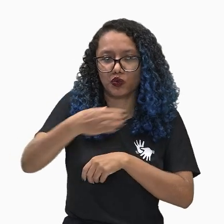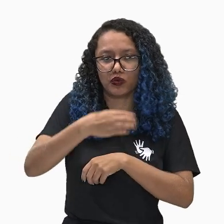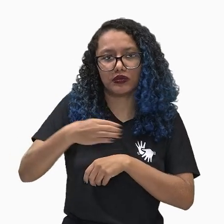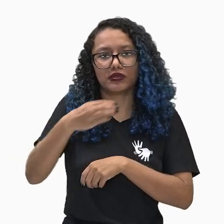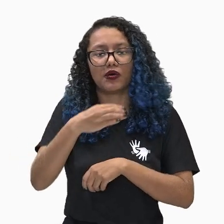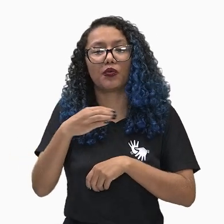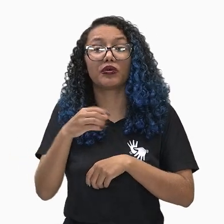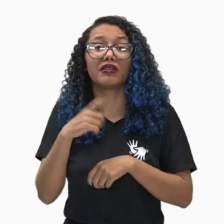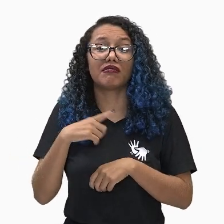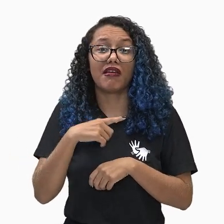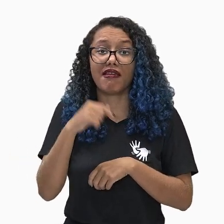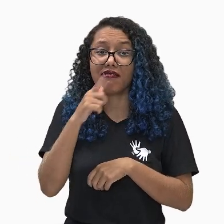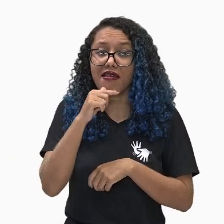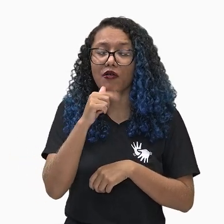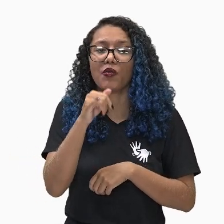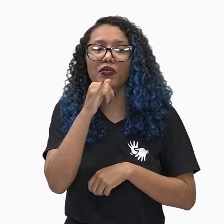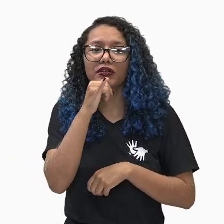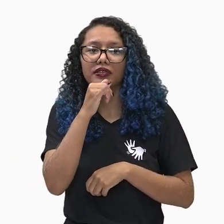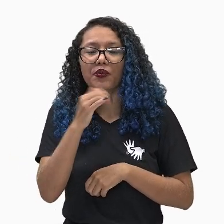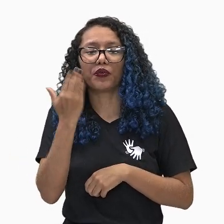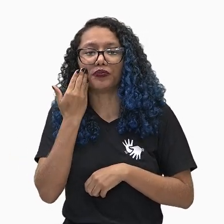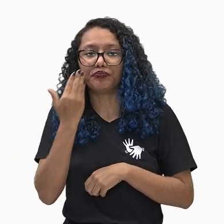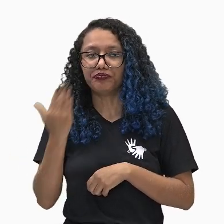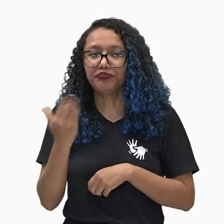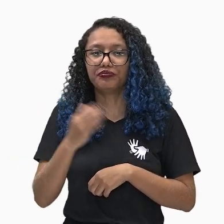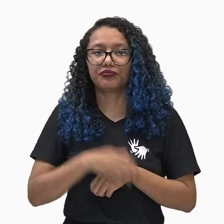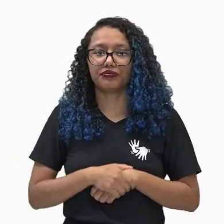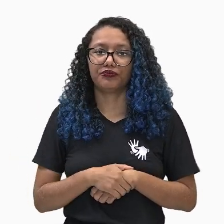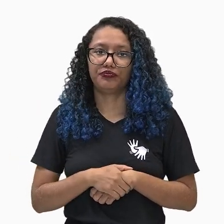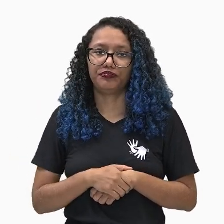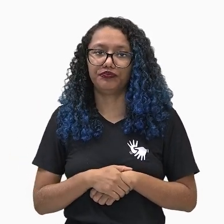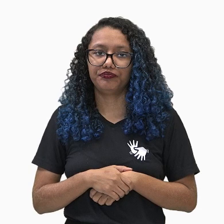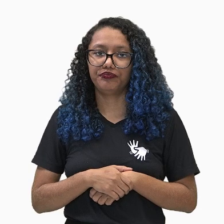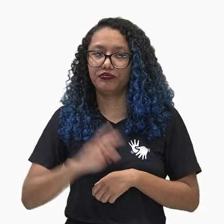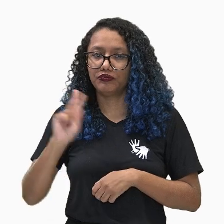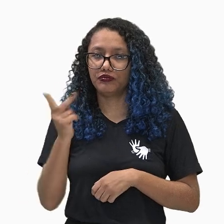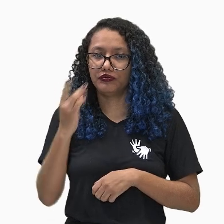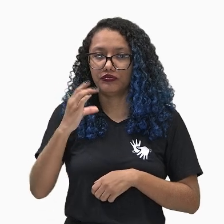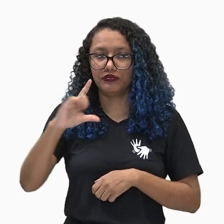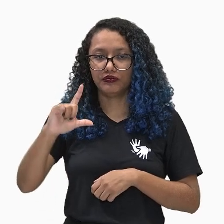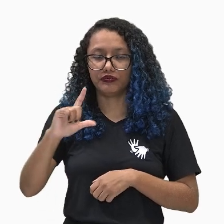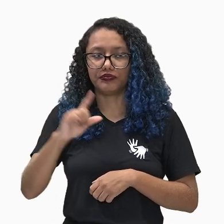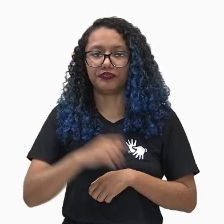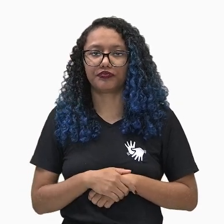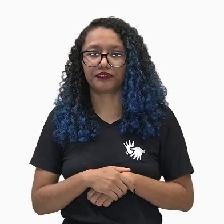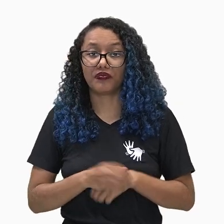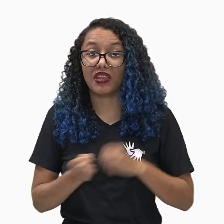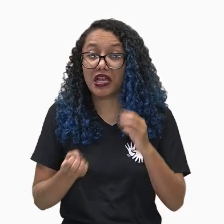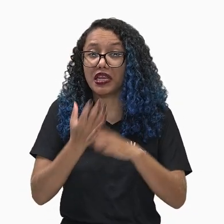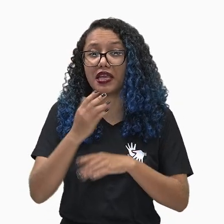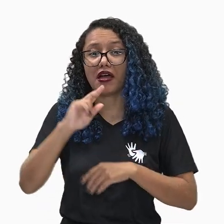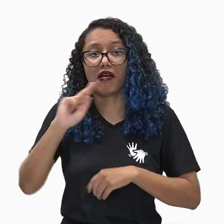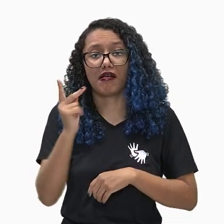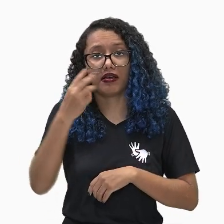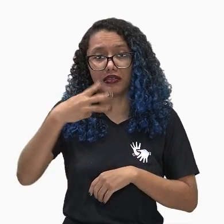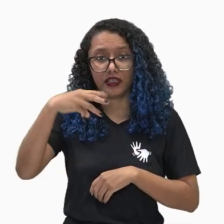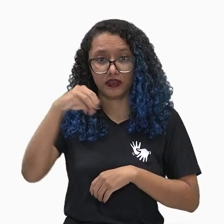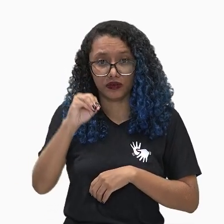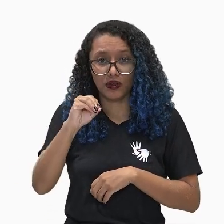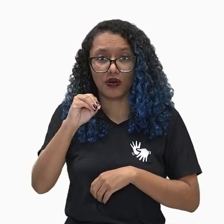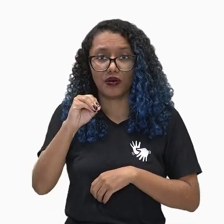ácido clorídrico misturando na água, que vai me dar o hidrônio de hidrogênio e